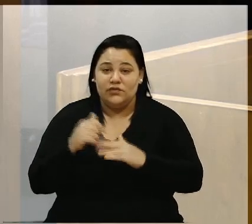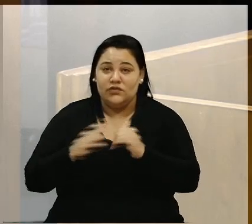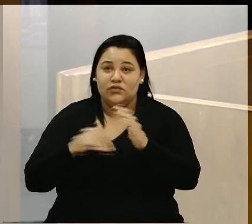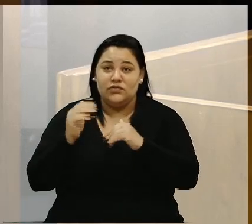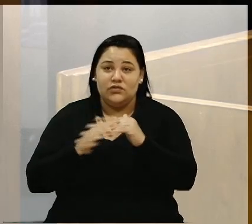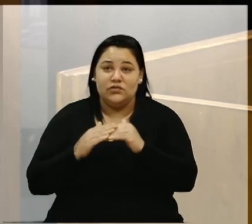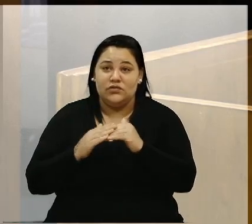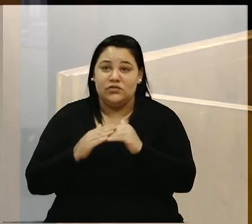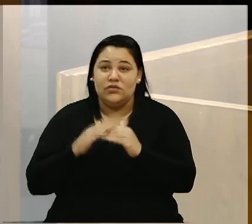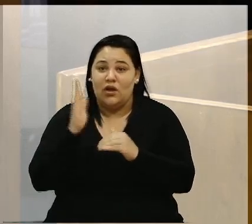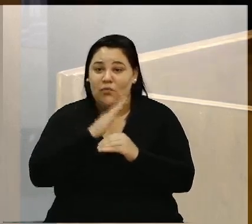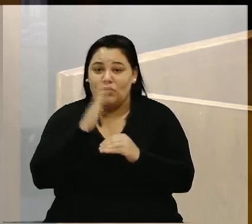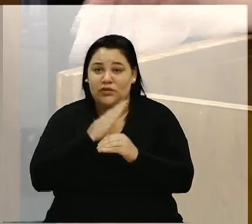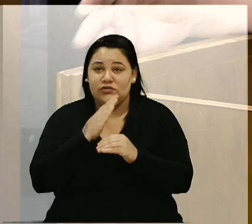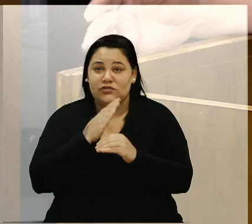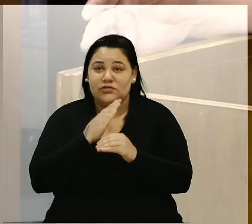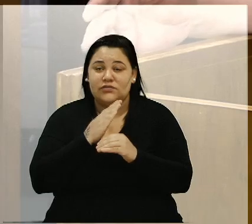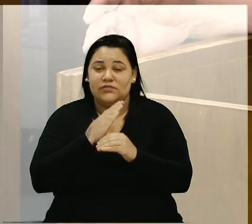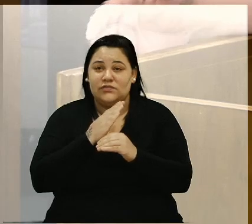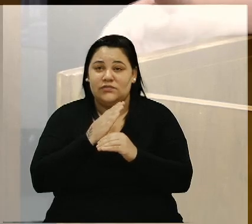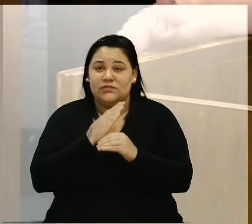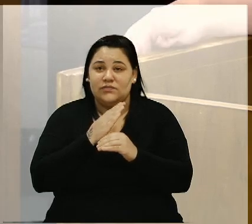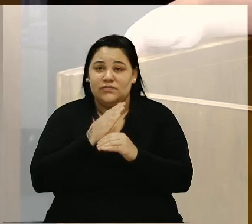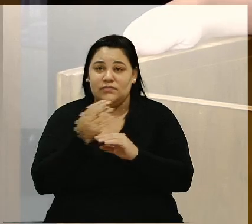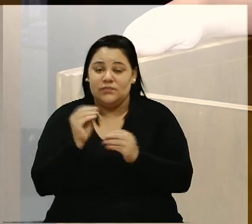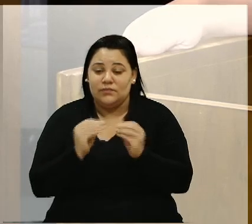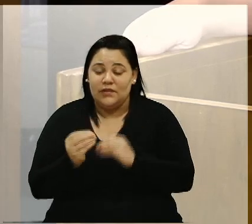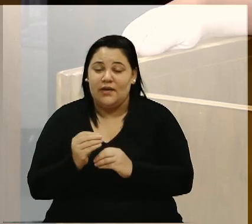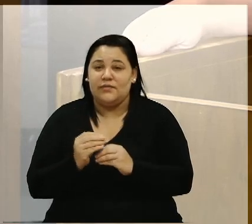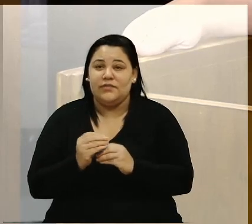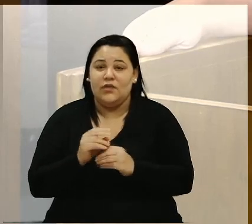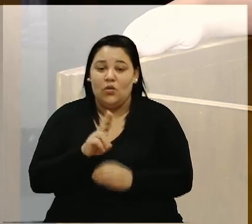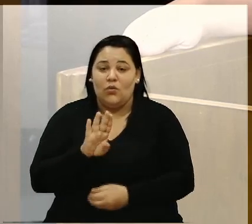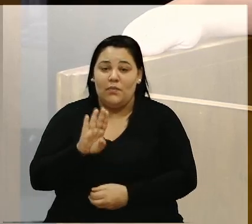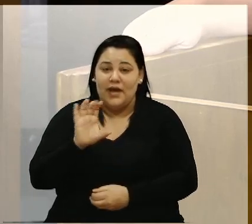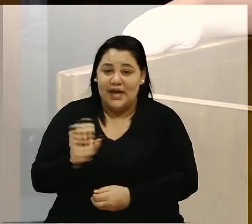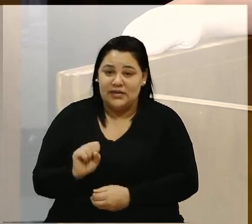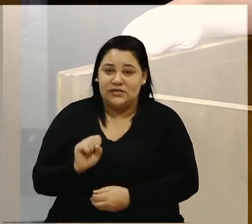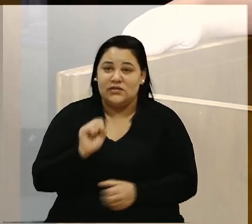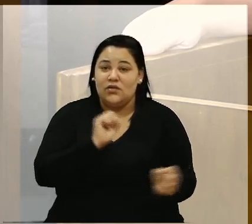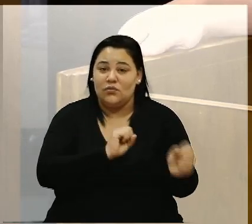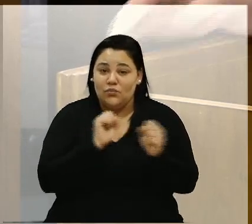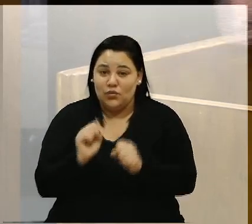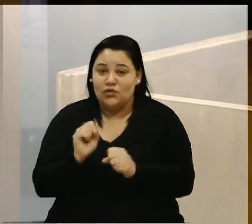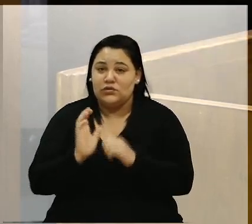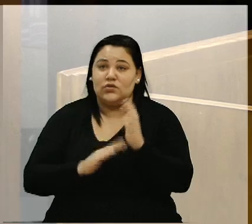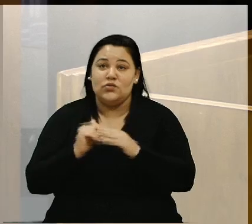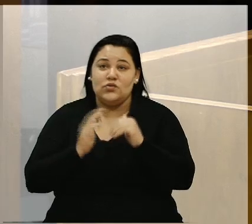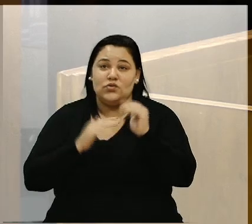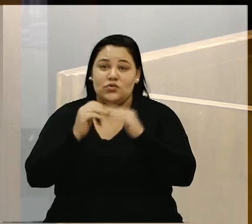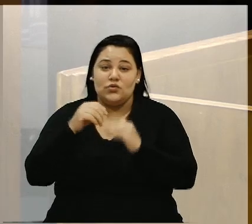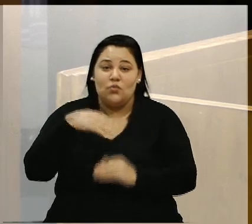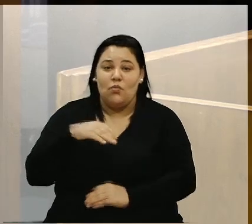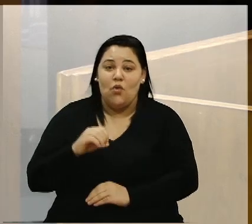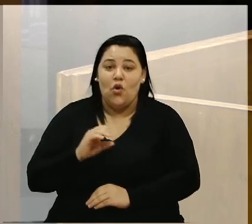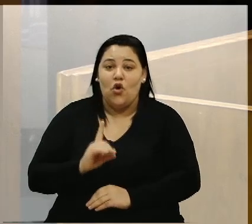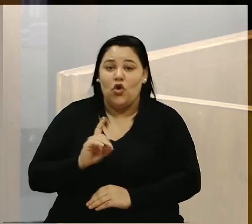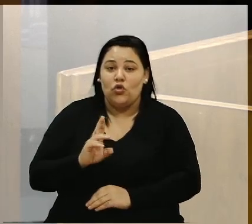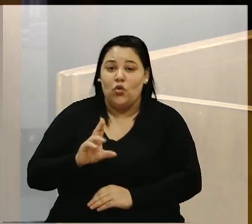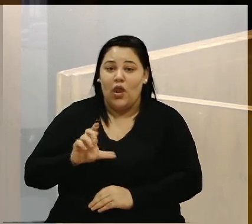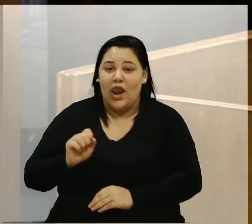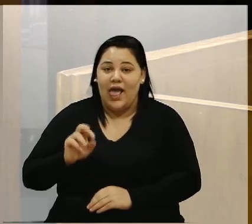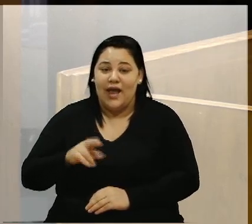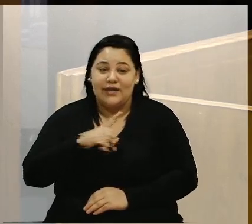os modulares. As UBSs, por exemplo, pode ser construído com os modulares. Nós temos vários prédios